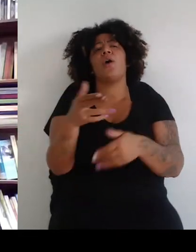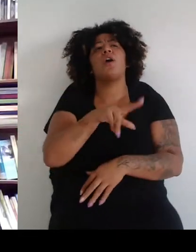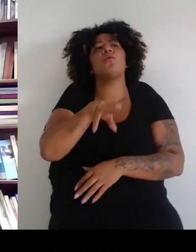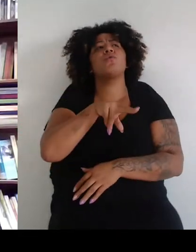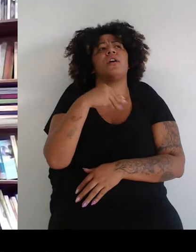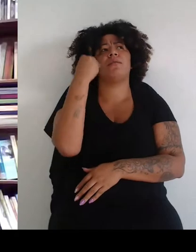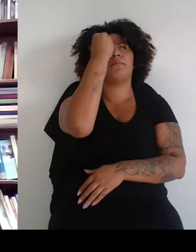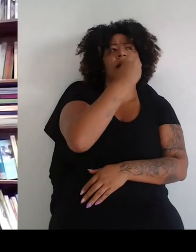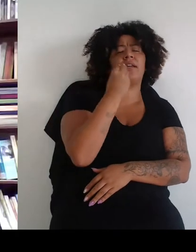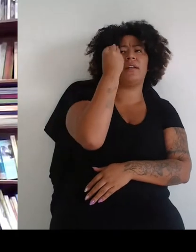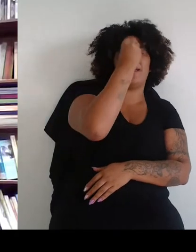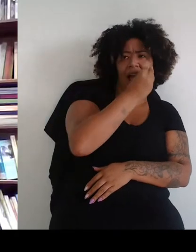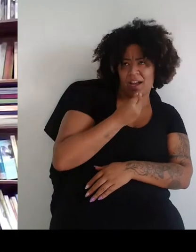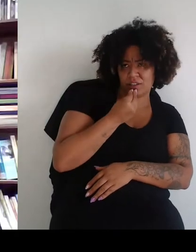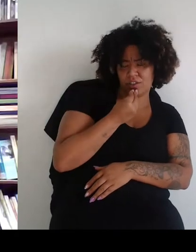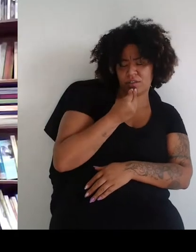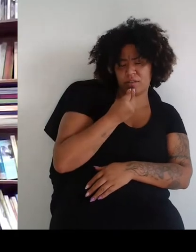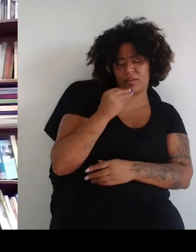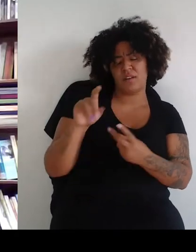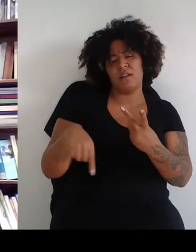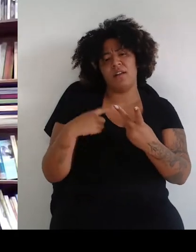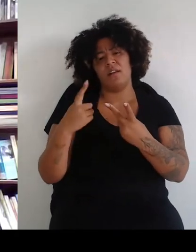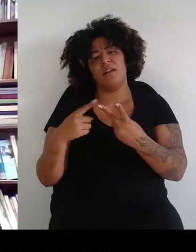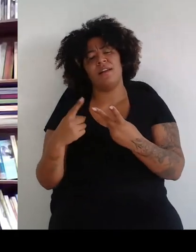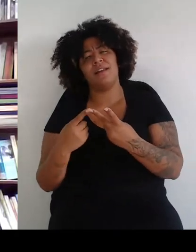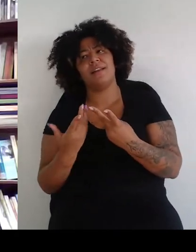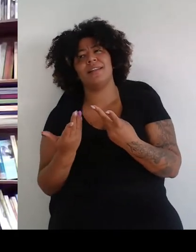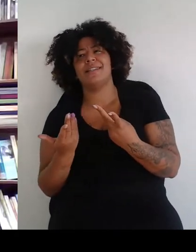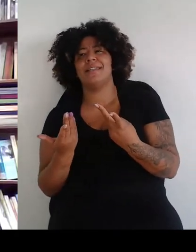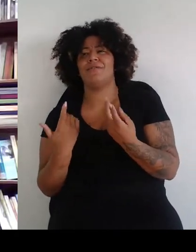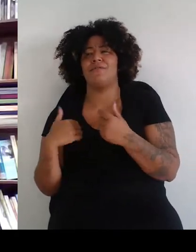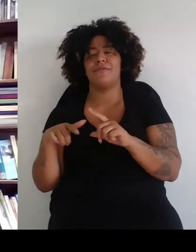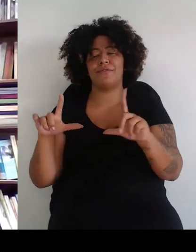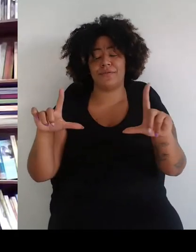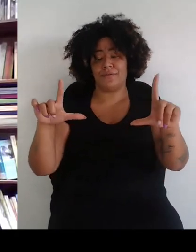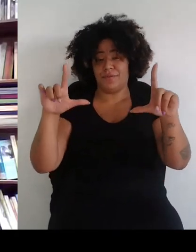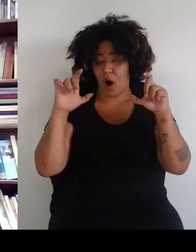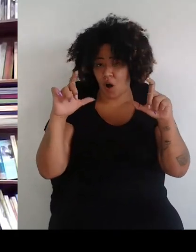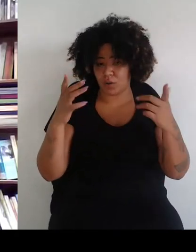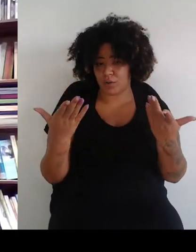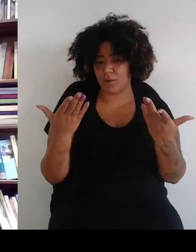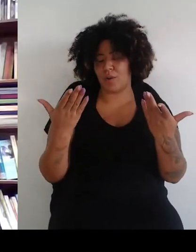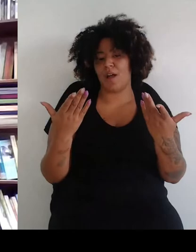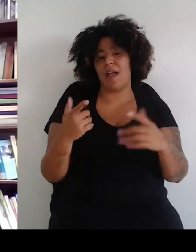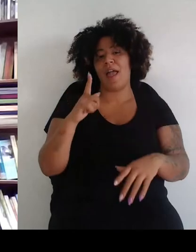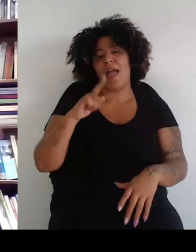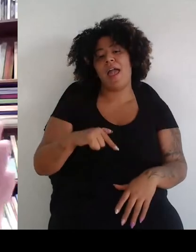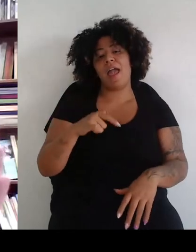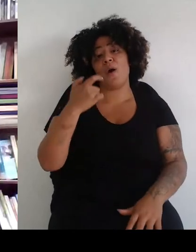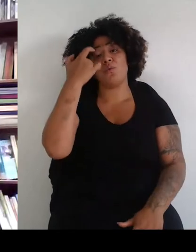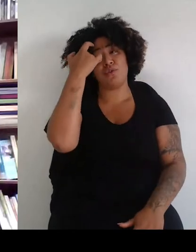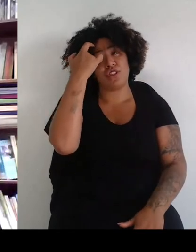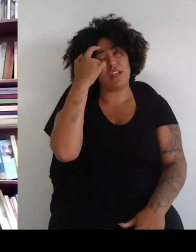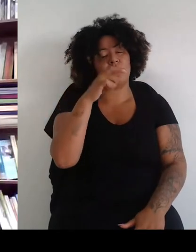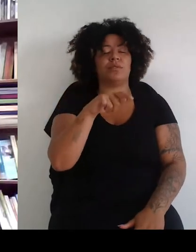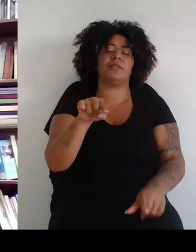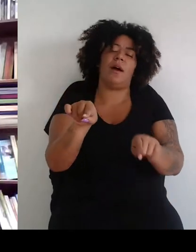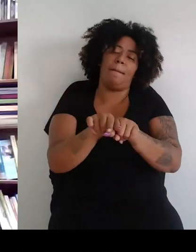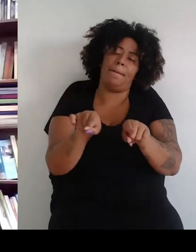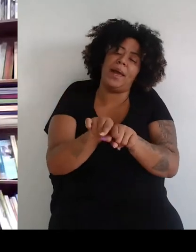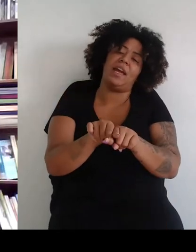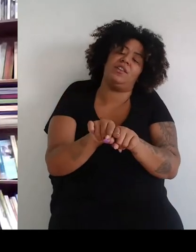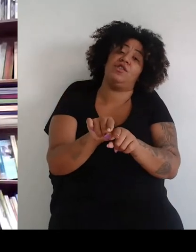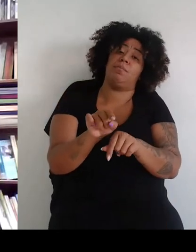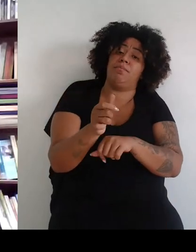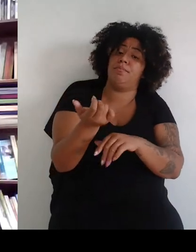tem a ver com o que eu falei também essa maquiagem esse cosmético é uma forma de pintura e tem uma relação entre a pintura